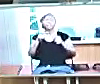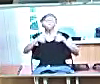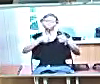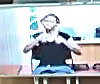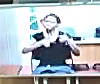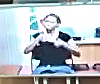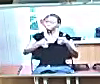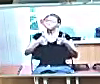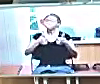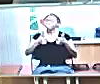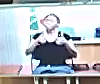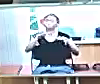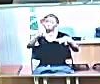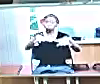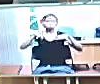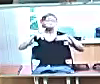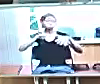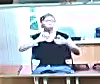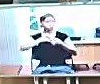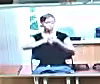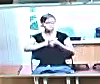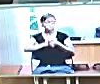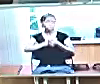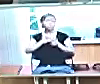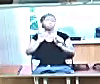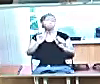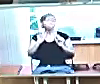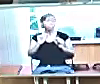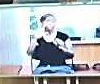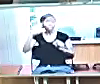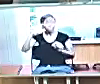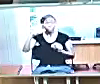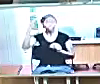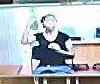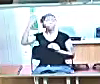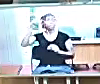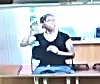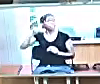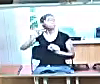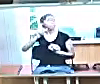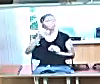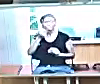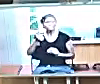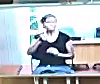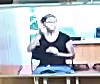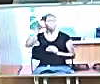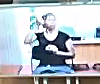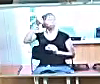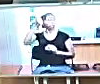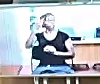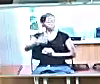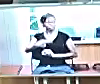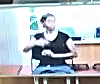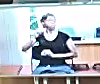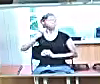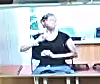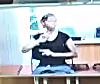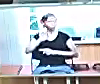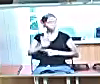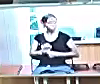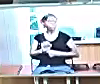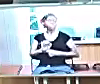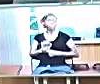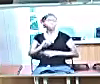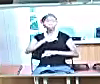trabalho aí com todos em função de que os resultados é para a melhoria realmente do nosso estado e na melhoria